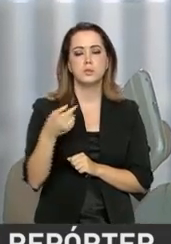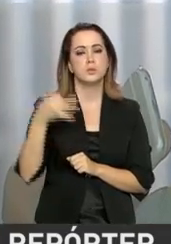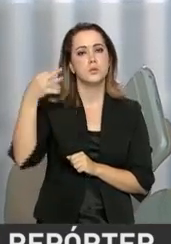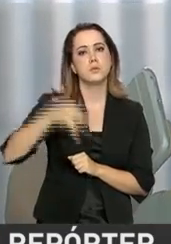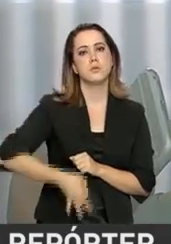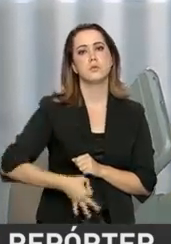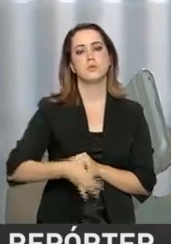fundamental